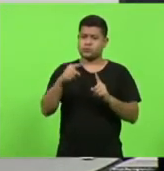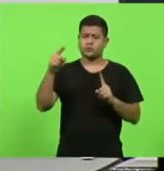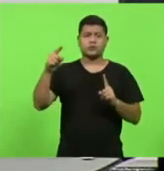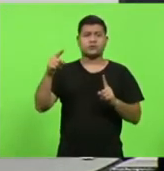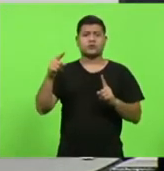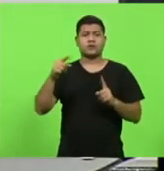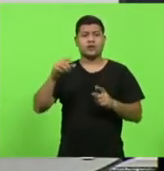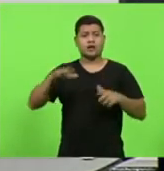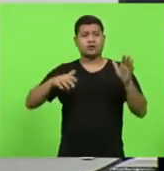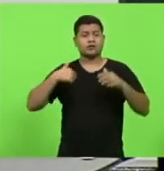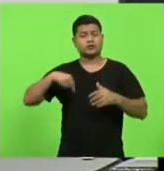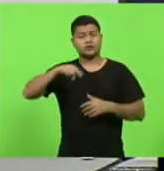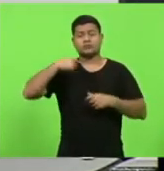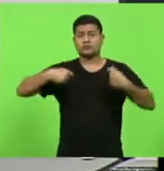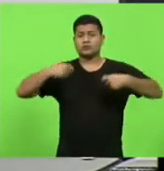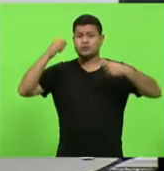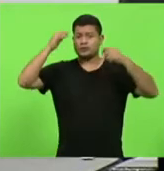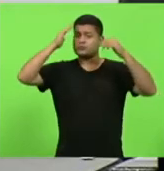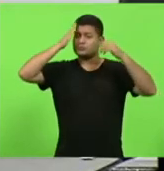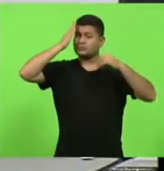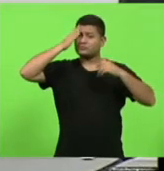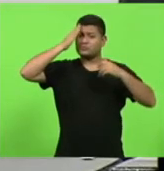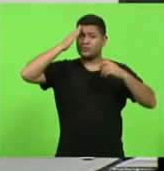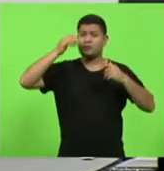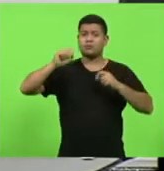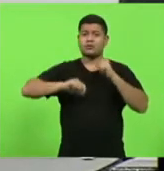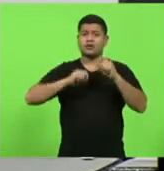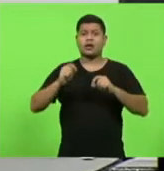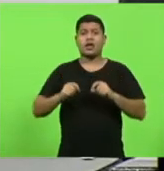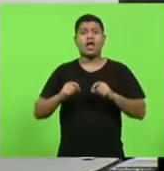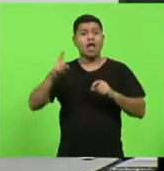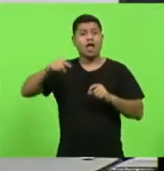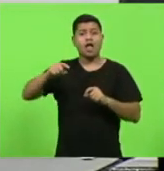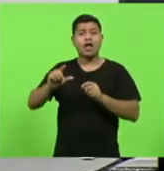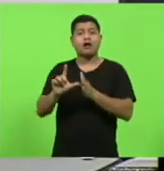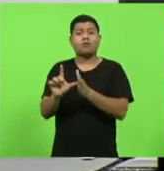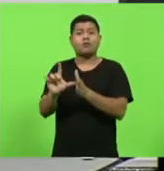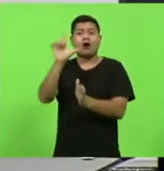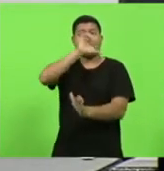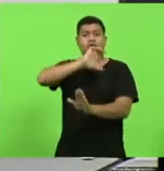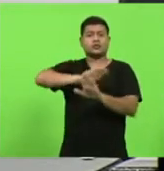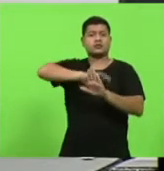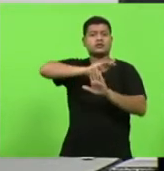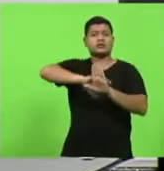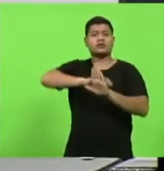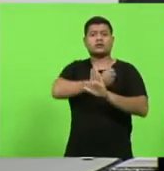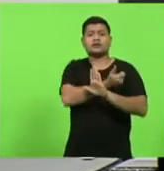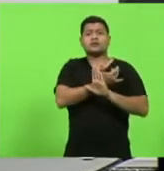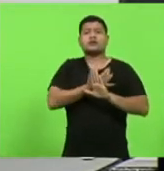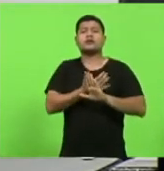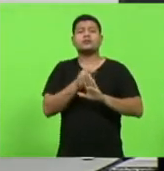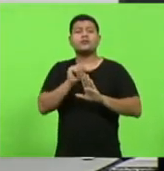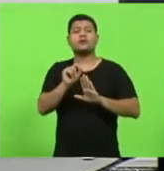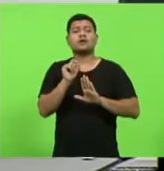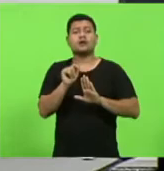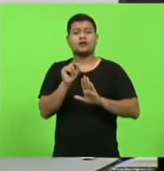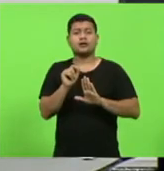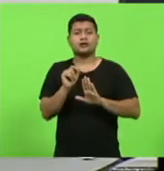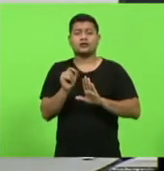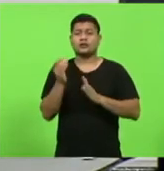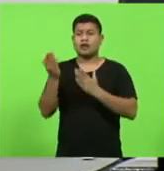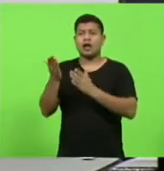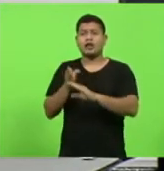gente tenha que saber, como eu digo, o papo de cafezinho, o que que levou o governador a ir lá no ministro